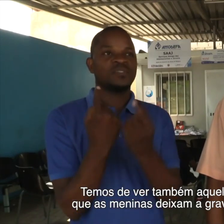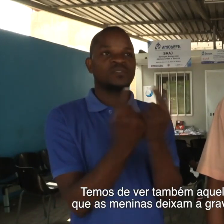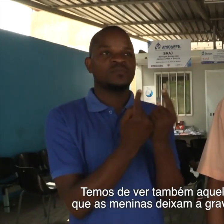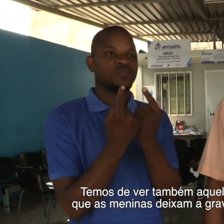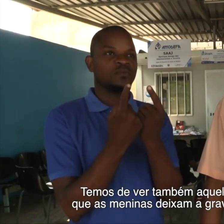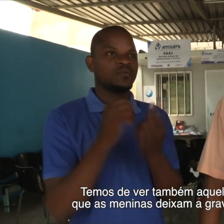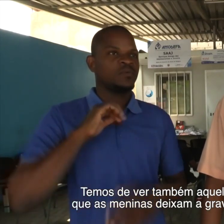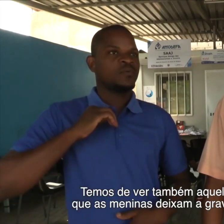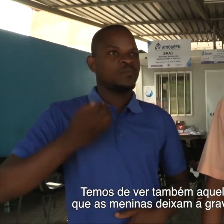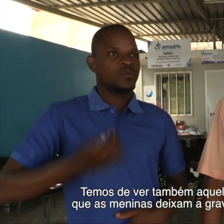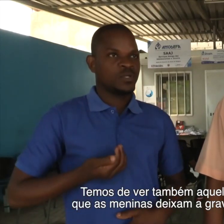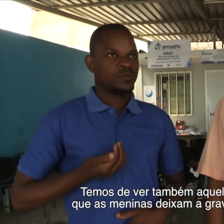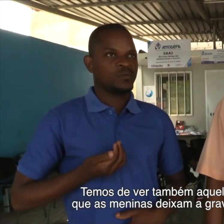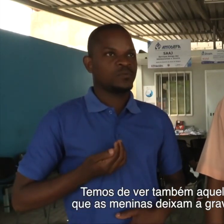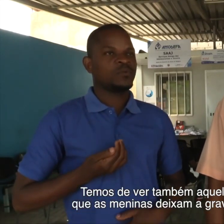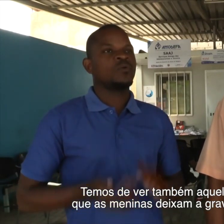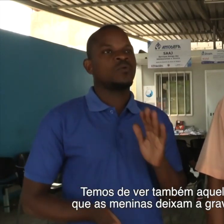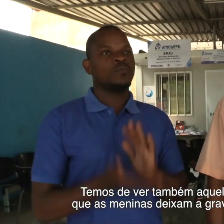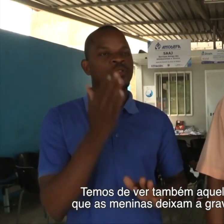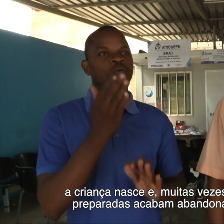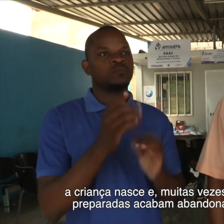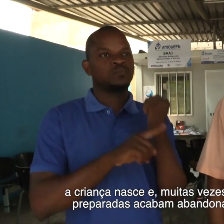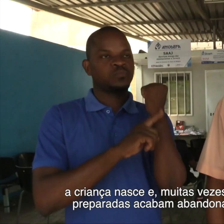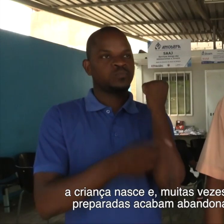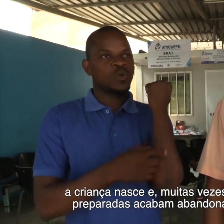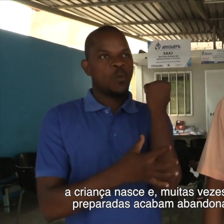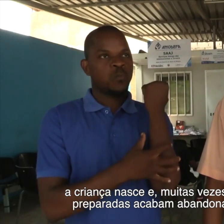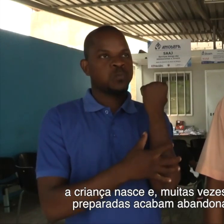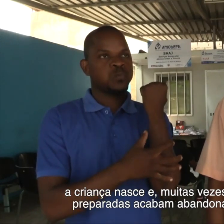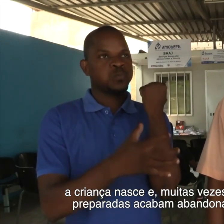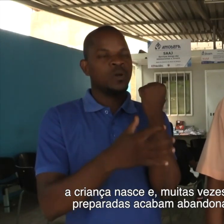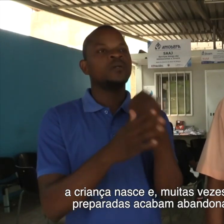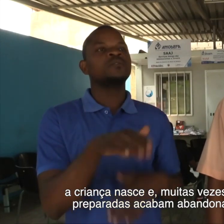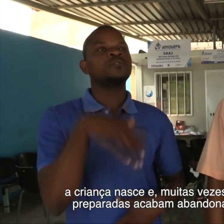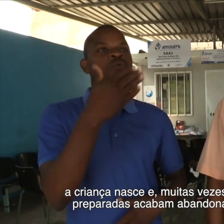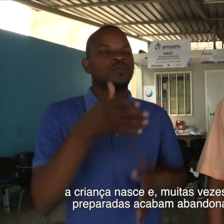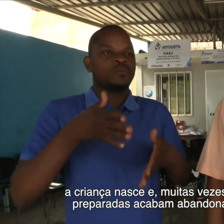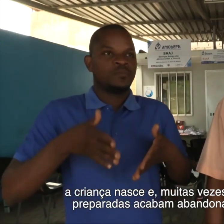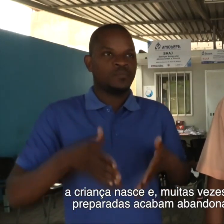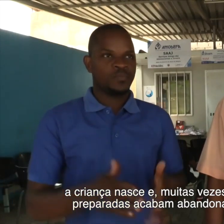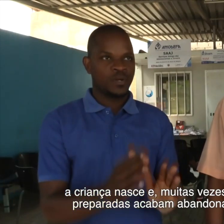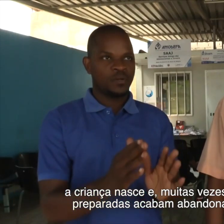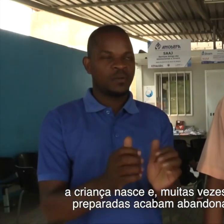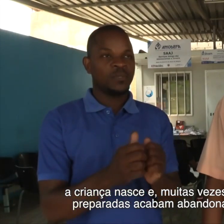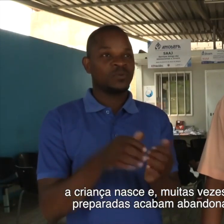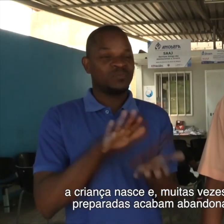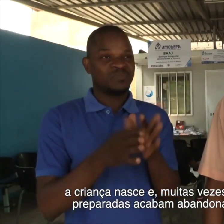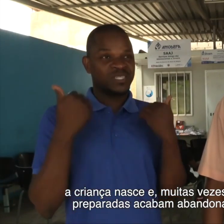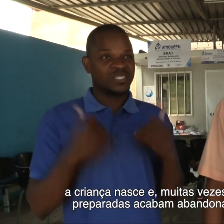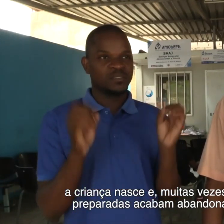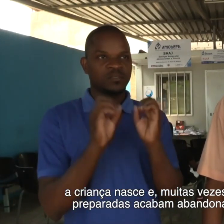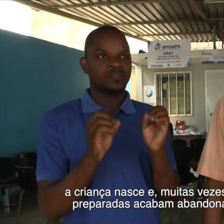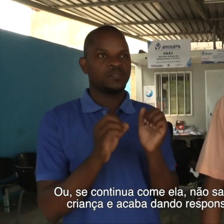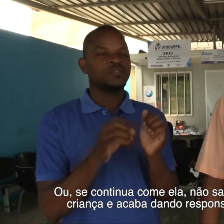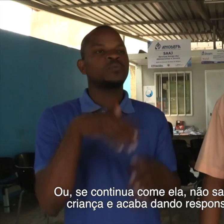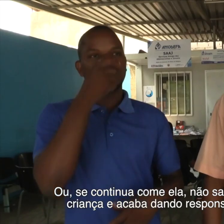as meninas deixam a gravidez se desenvolver e a criança nasce e muitas das vezes porque não está preparada acaba até abandonando